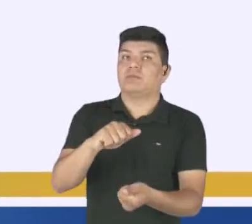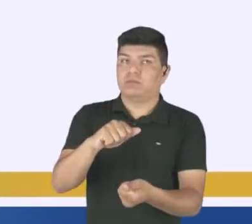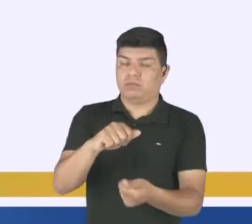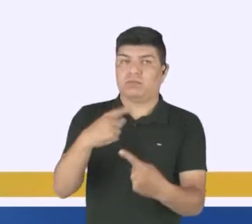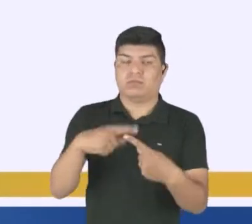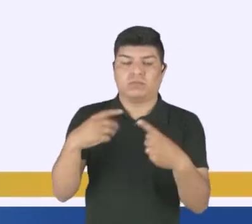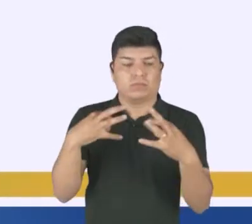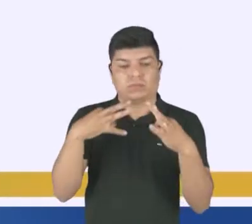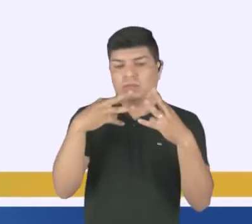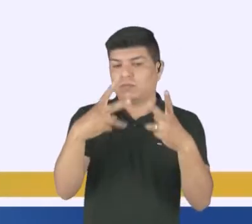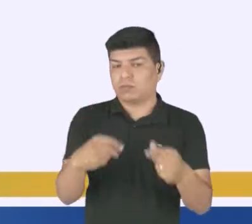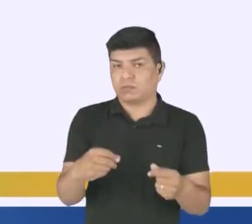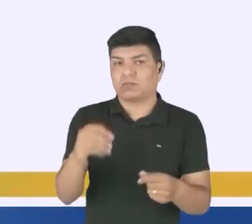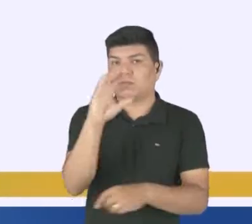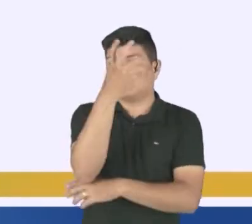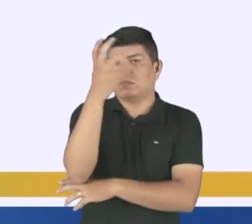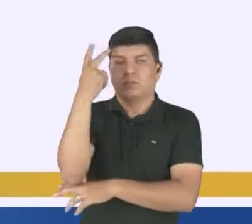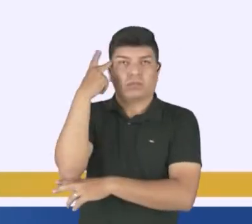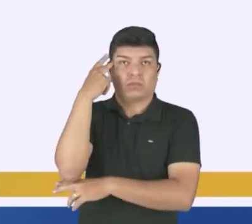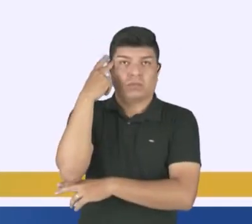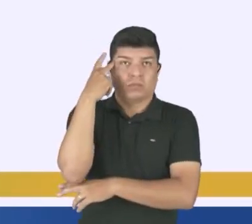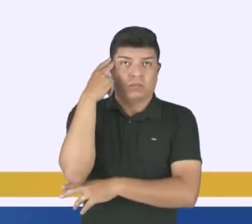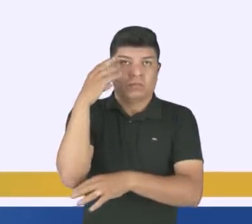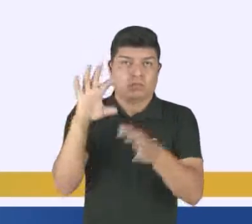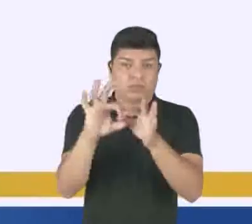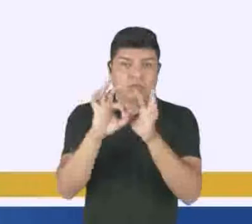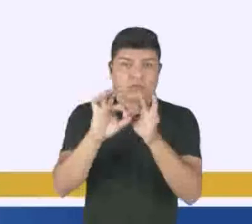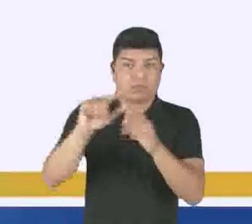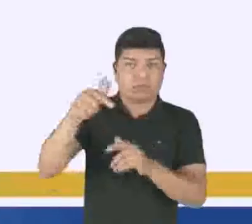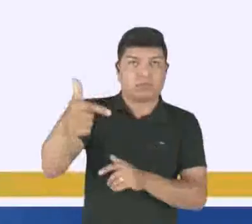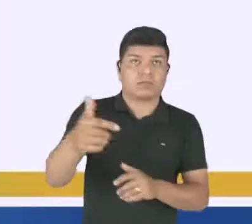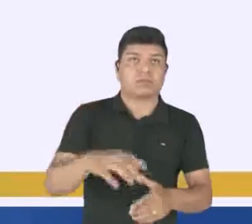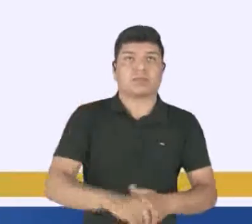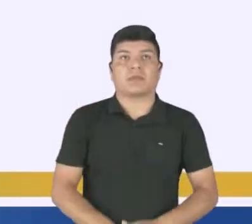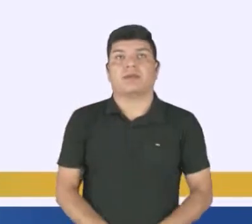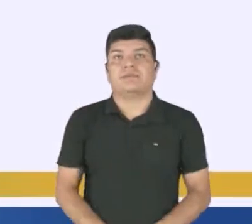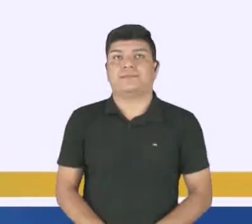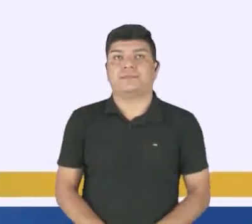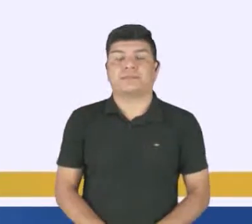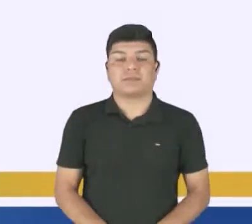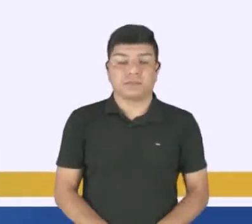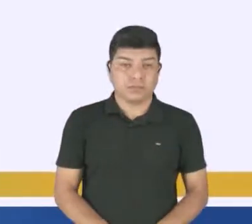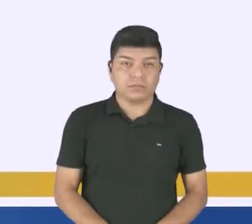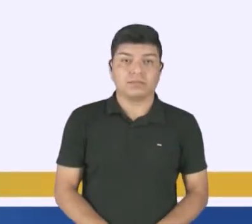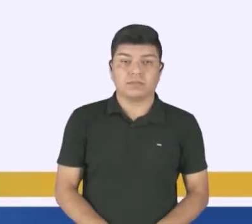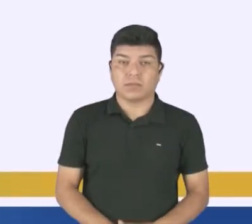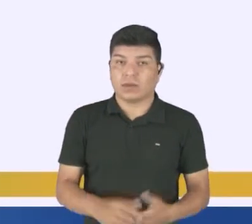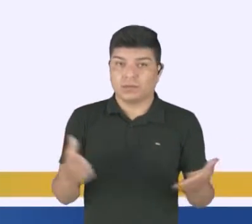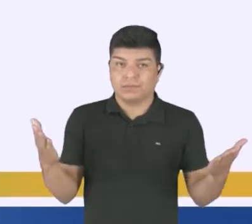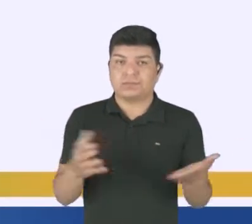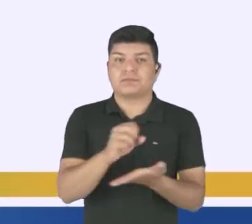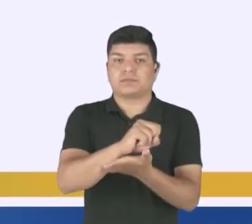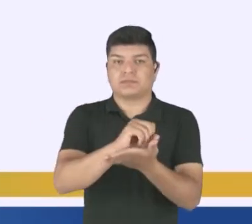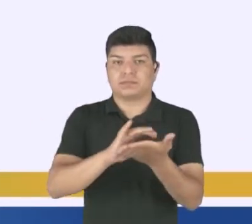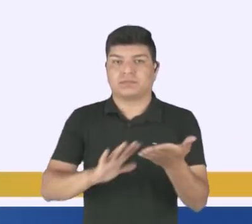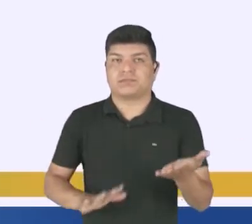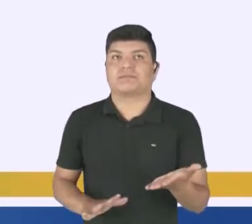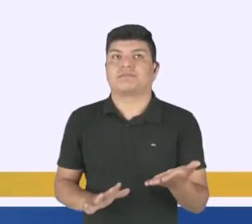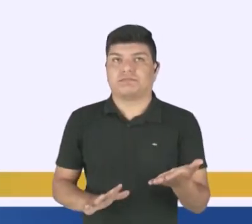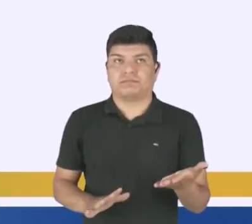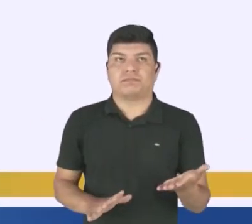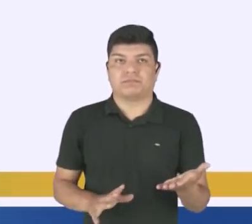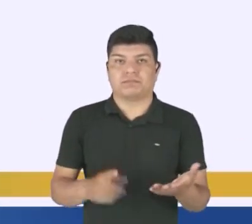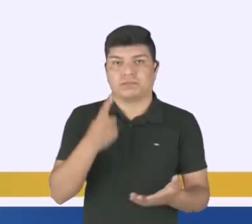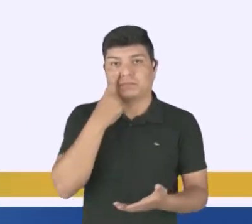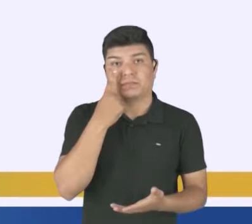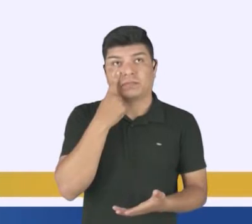porque todas as coisas naturais estão conectadas umas às outras. Com isso, vamos entrar no nosso exercitando. Presta